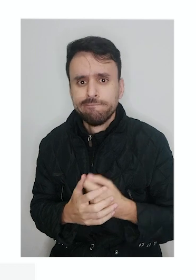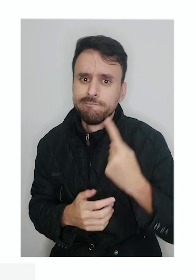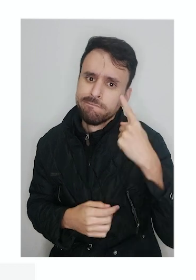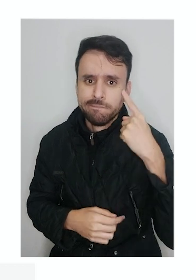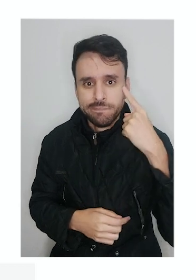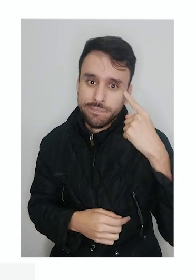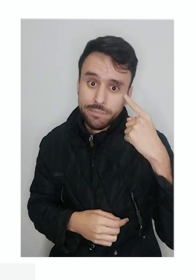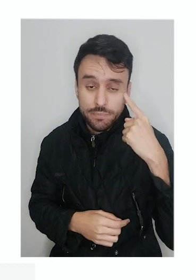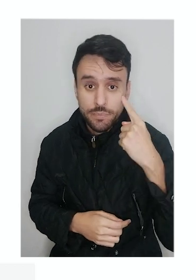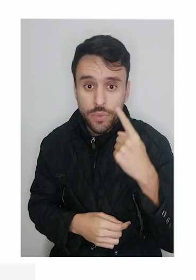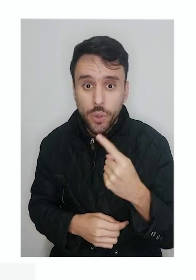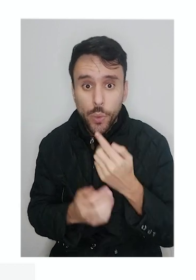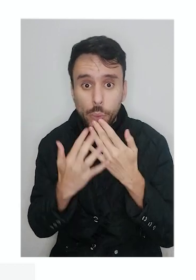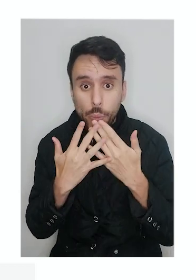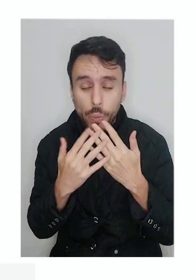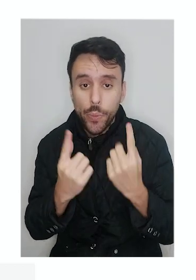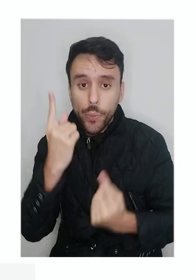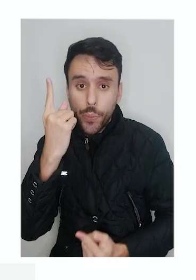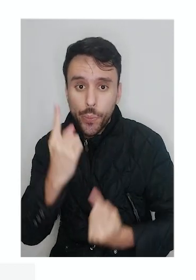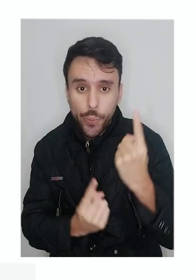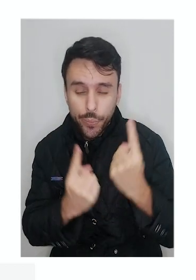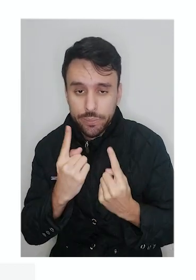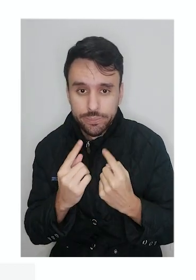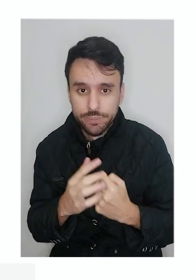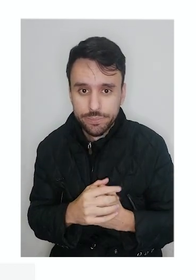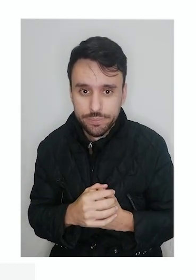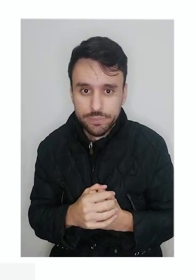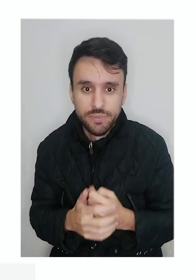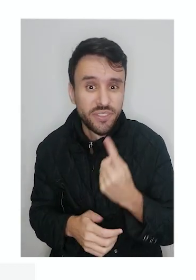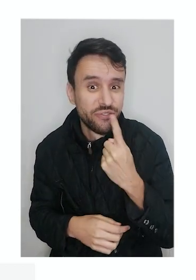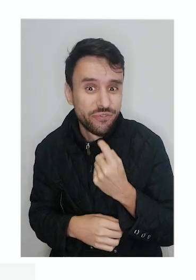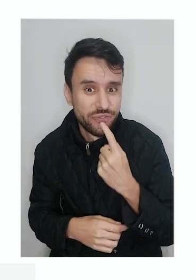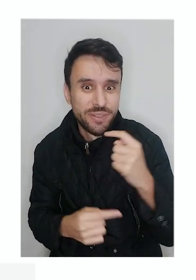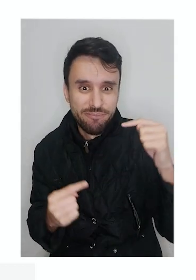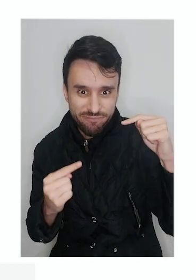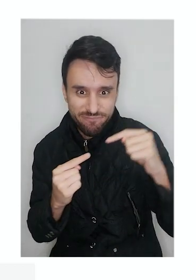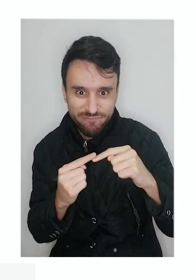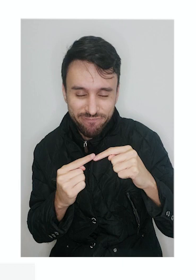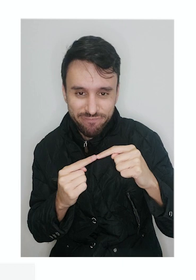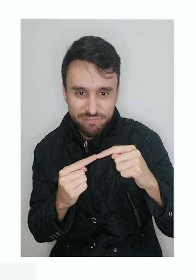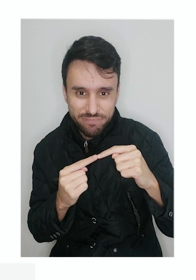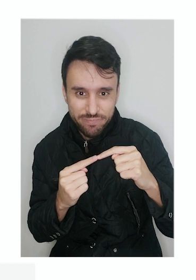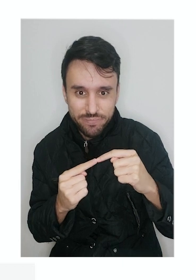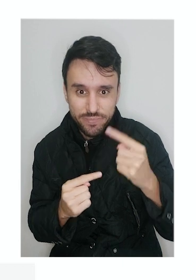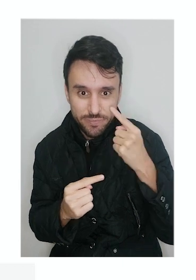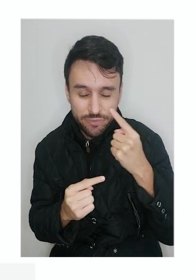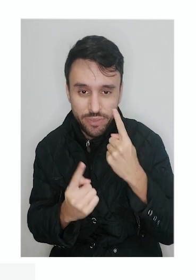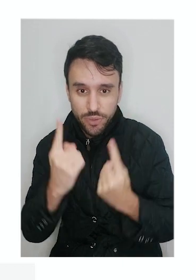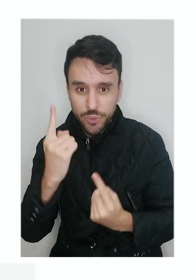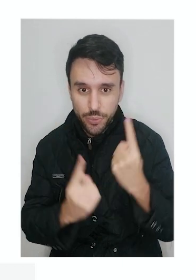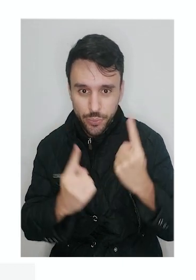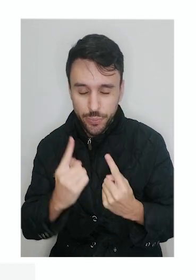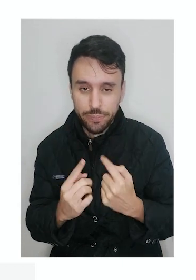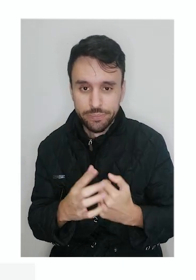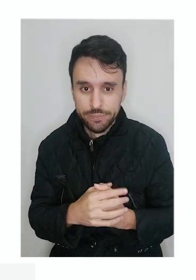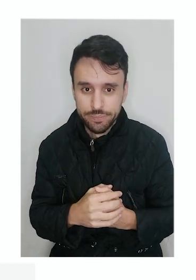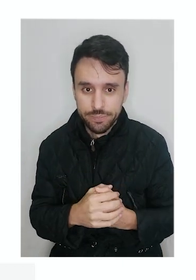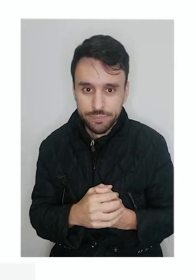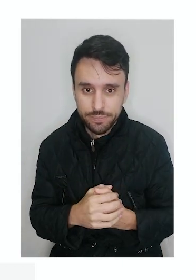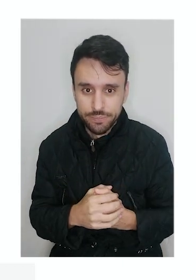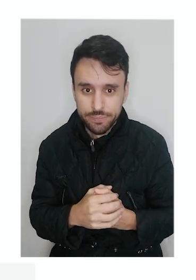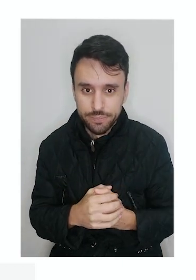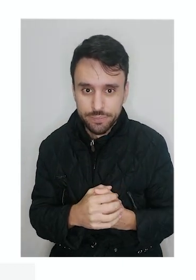Eu vou escolher a cor. Vou pegar, escolher o vermelho. Vamos ver se tem algum termômetro no vermelho. Olha